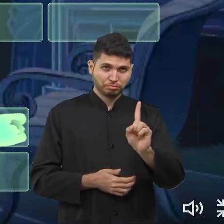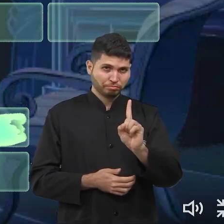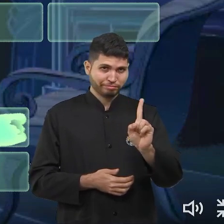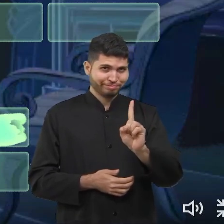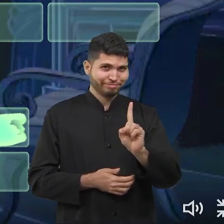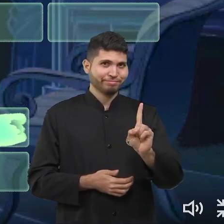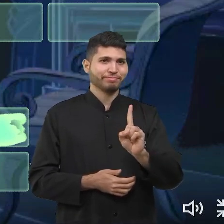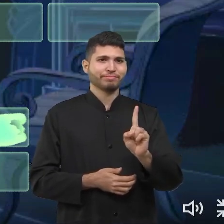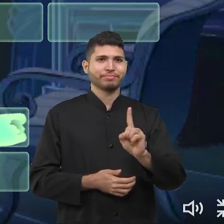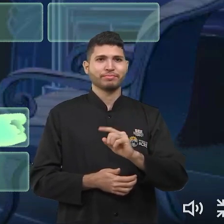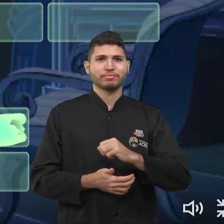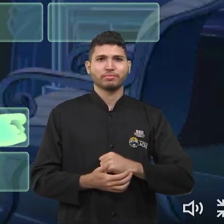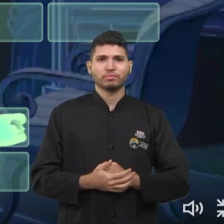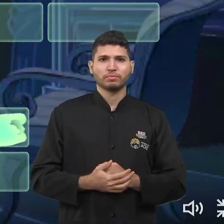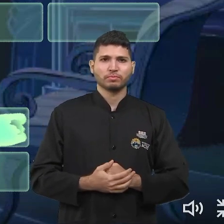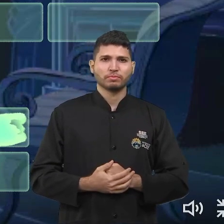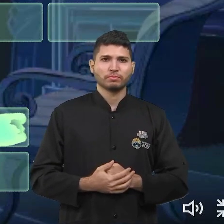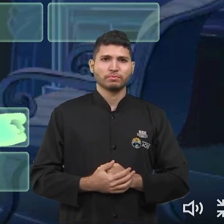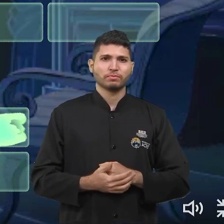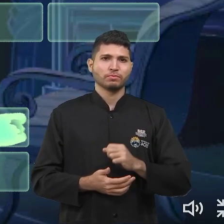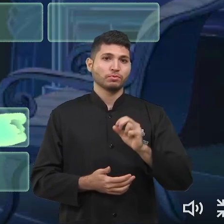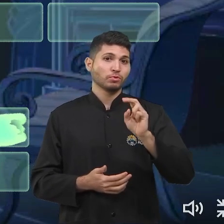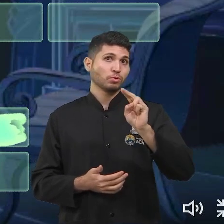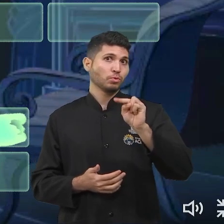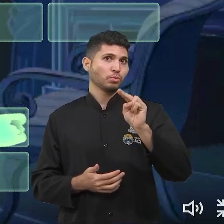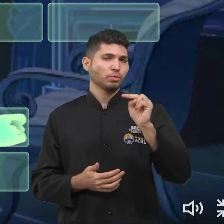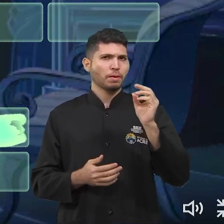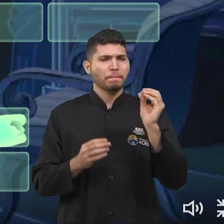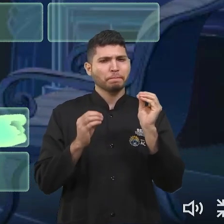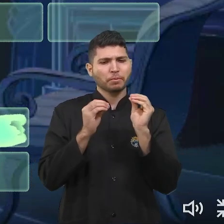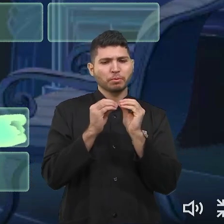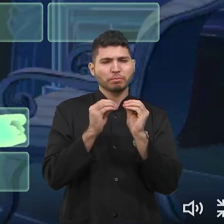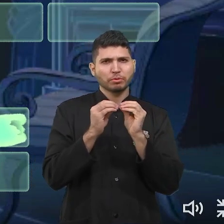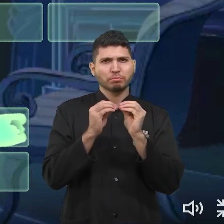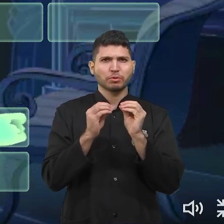Já besado su novio? Nunca. Nunca besado mi novio.